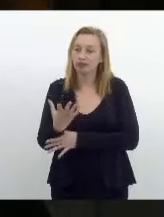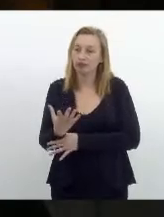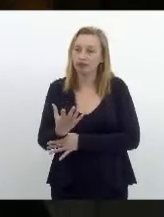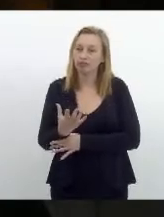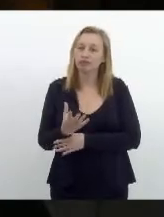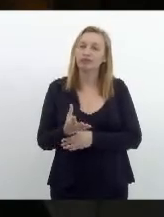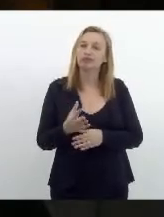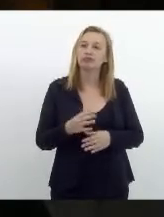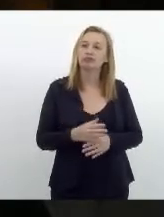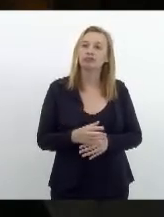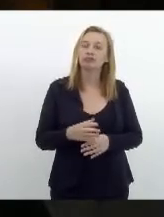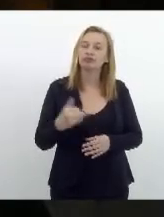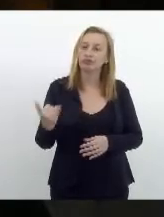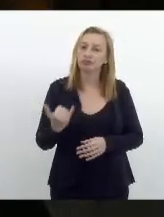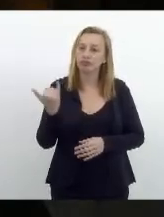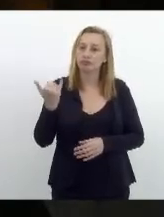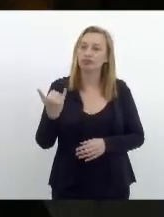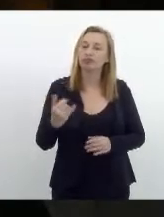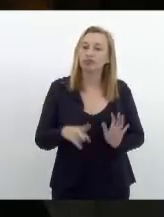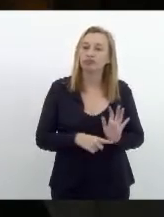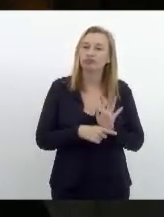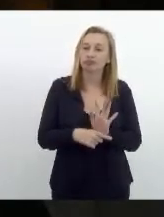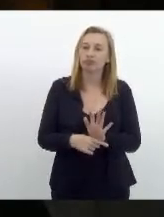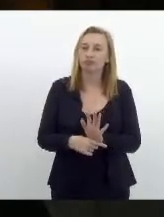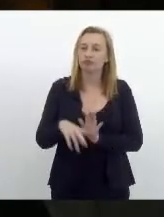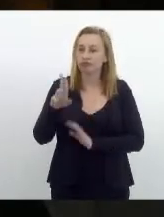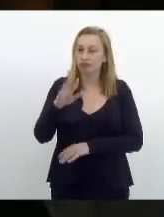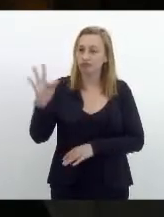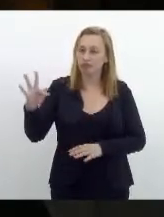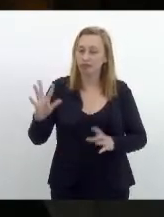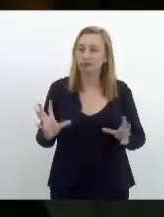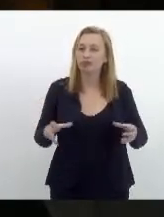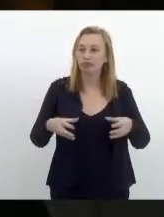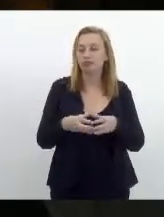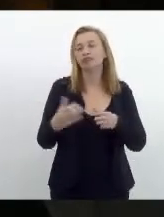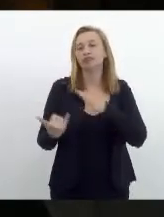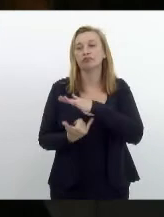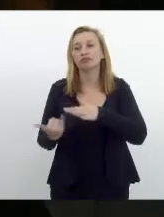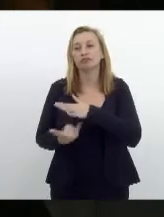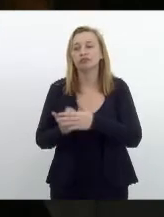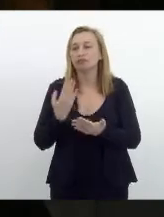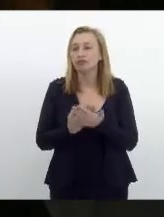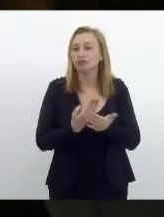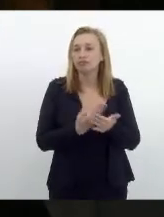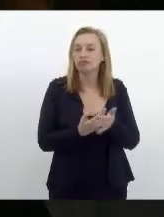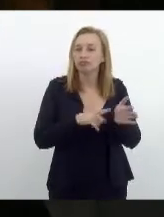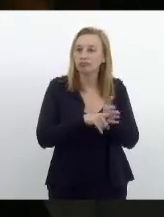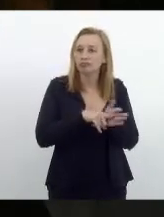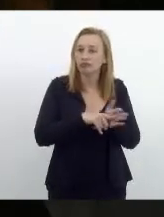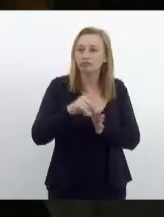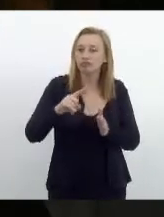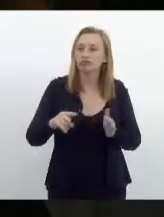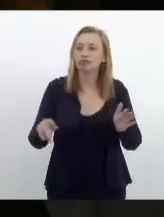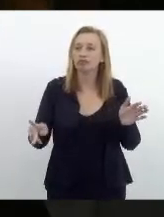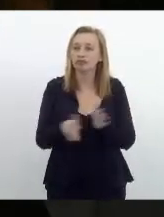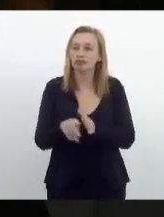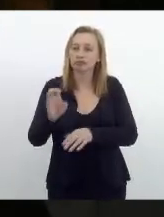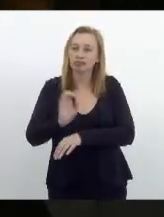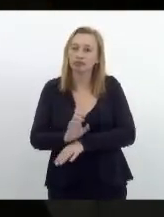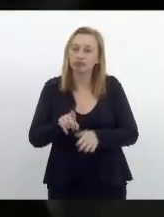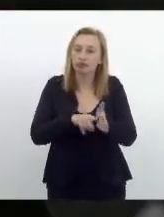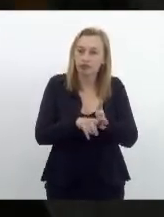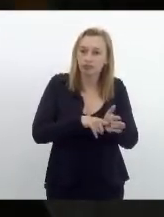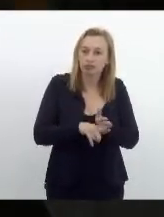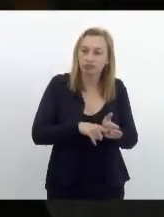vai repercutir favoravelmente não apenas sobre a UF, mas sobre o conjunto de instituições de ensino superior e de pesquisa do Estado que fazem estudos e